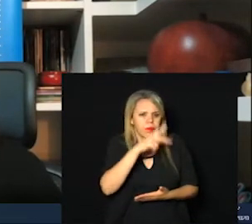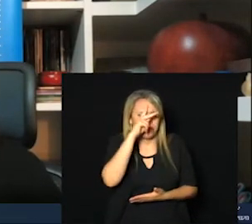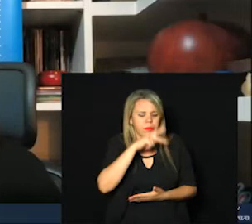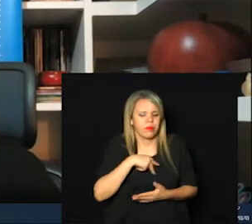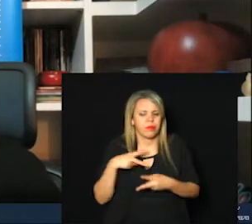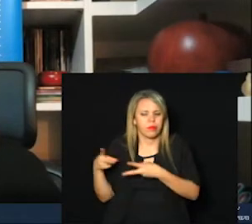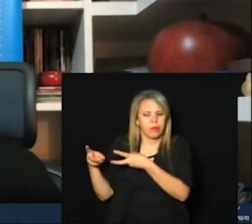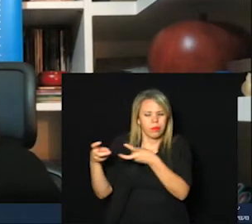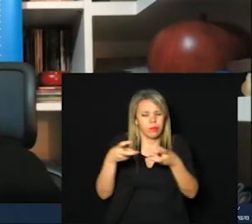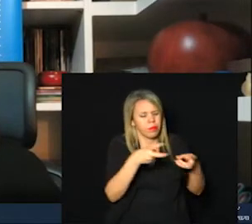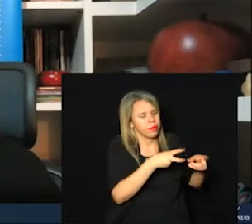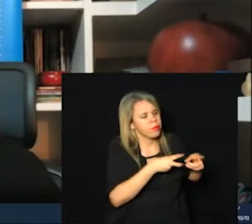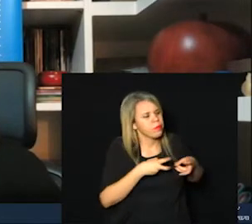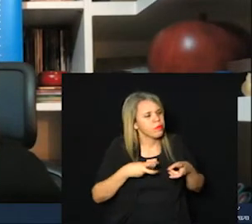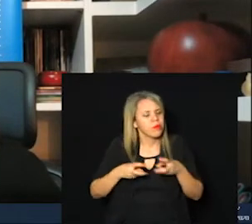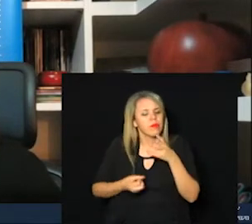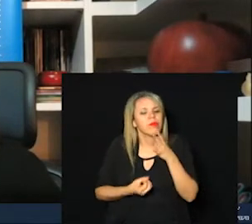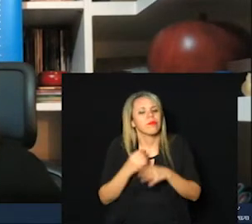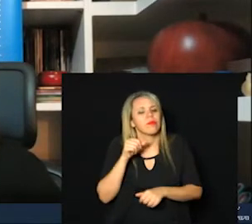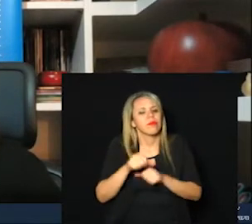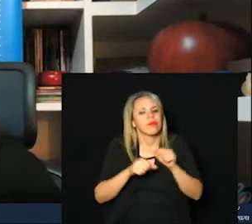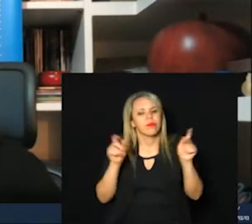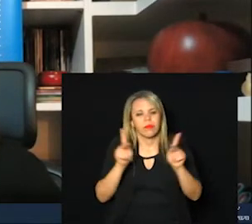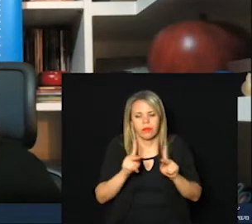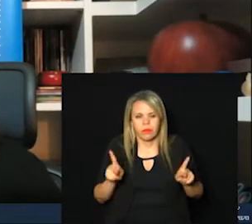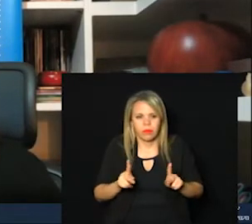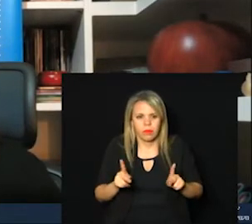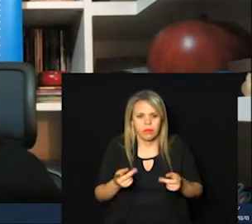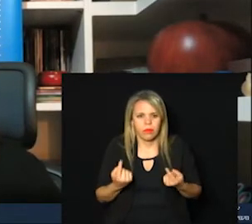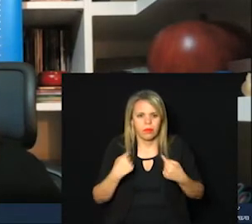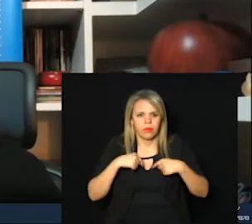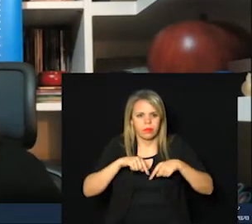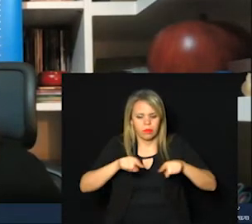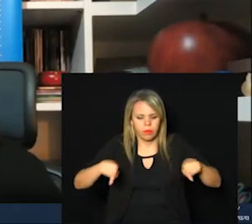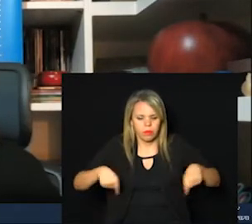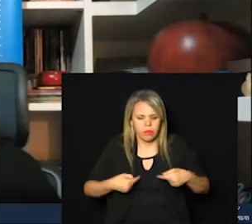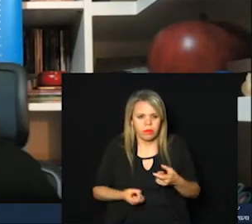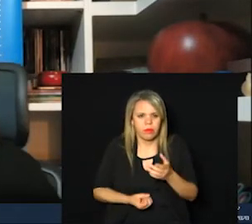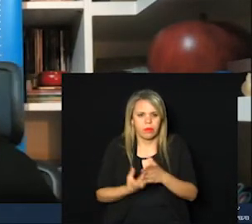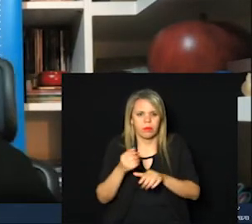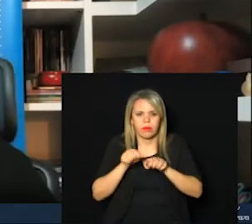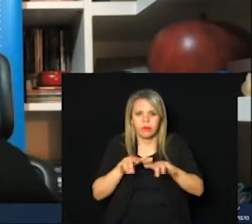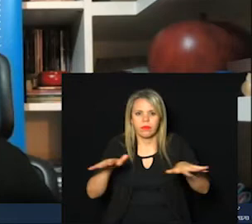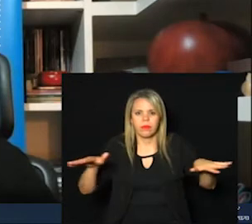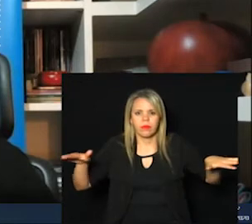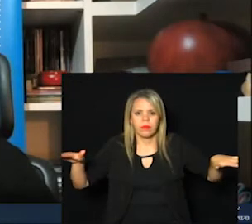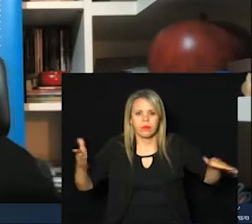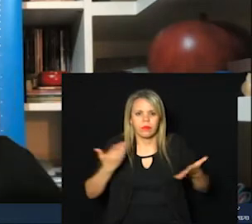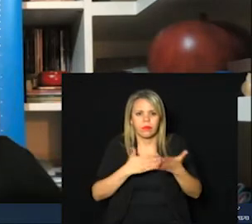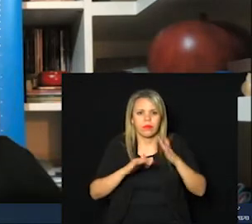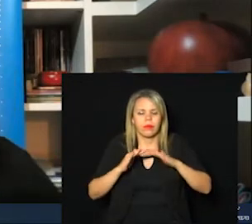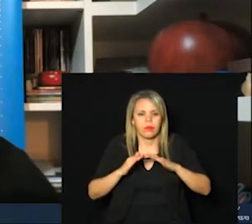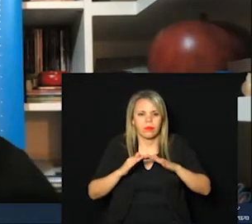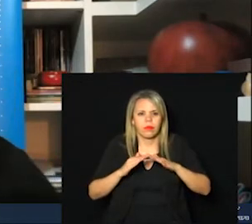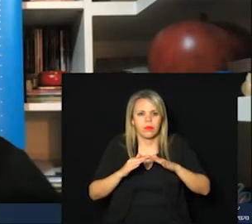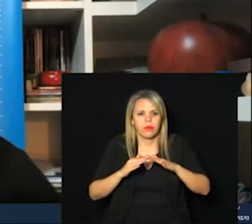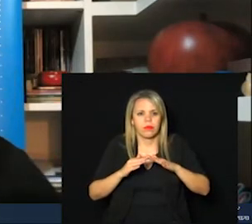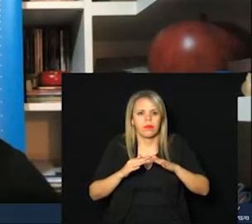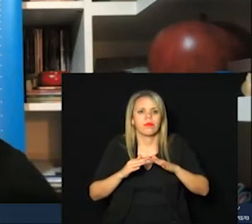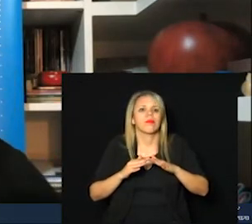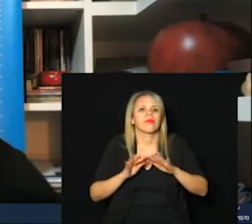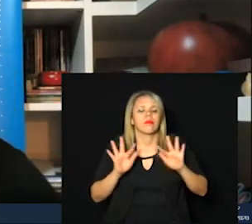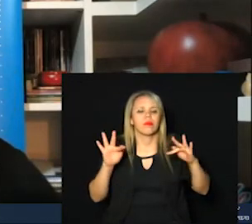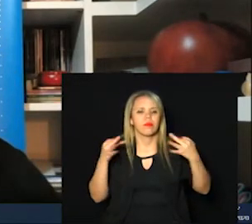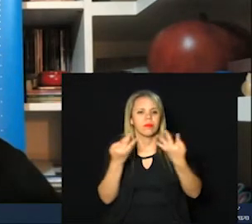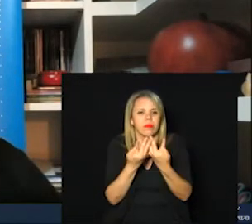redor, e essa paz transbordou da nossa sala para outras salas, para a nossa escola, para outras escolas, para as